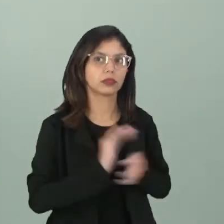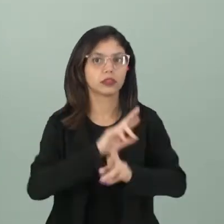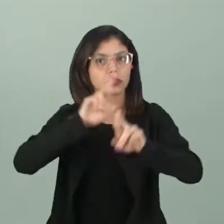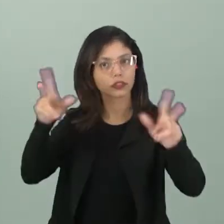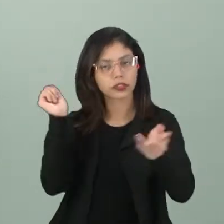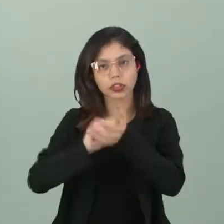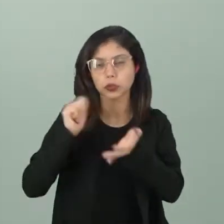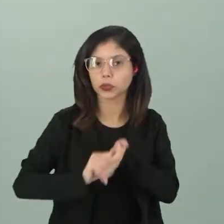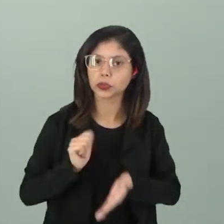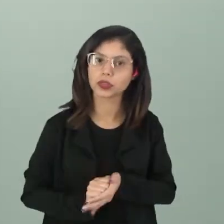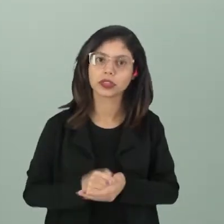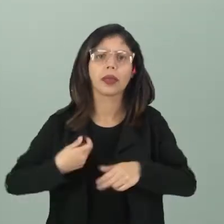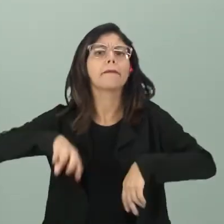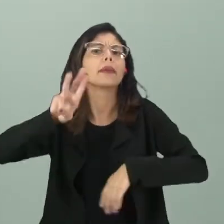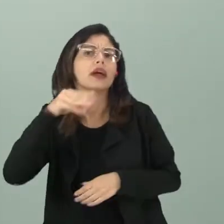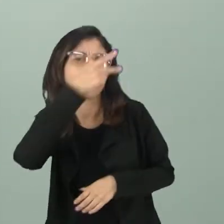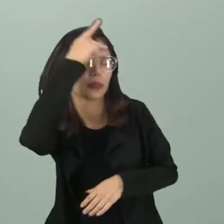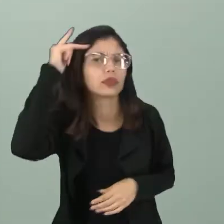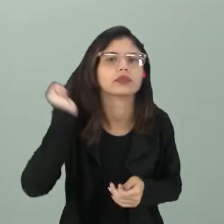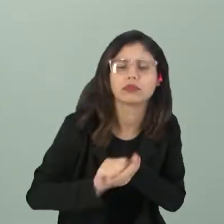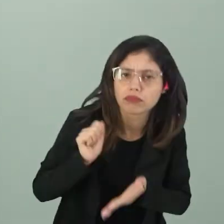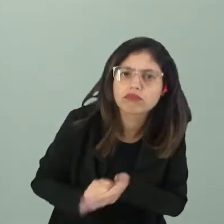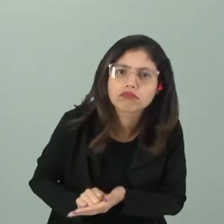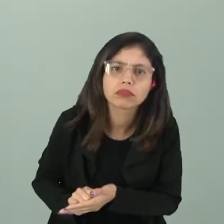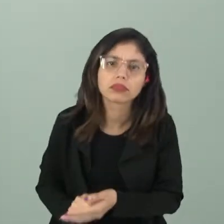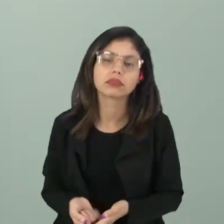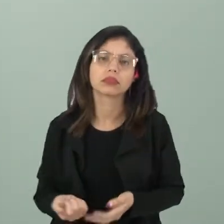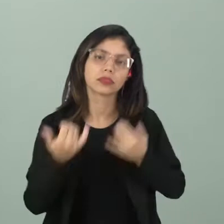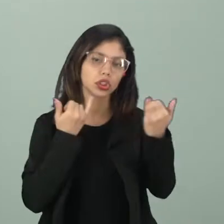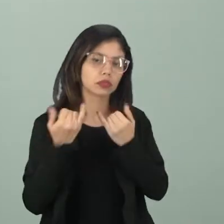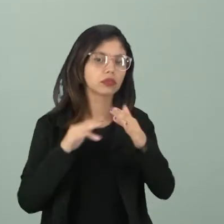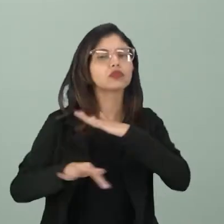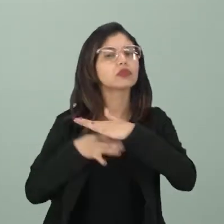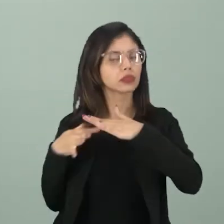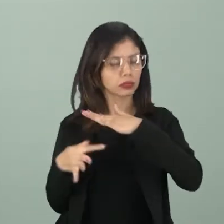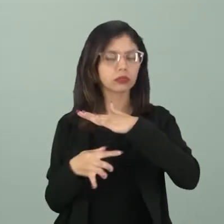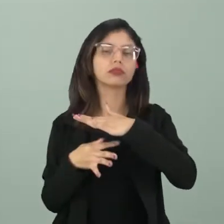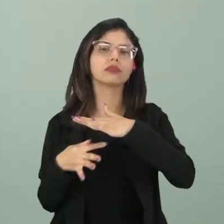de quem escreve e para quem eu vou escrever, que eu preciso ser formal.